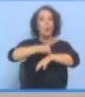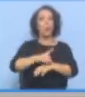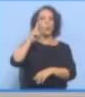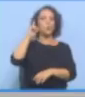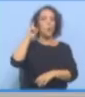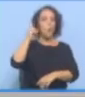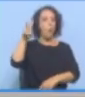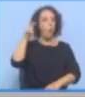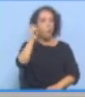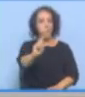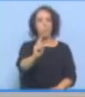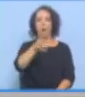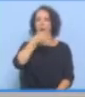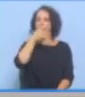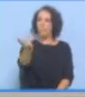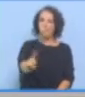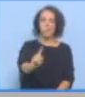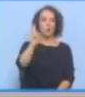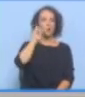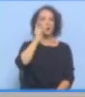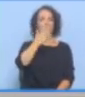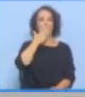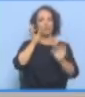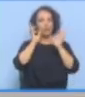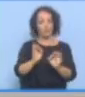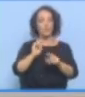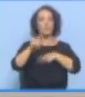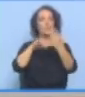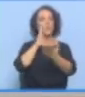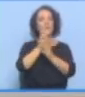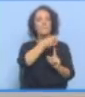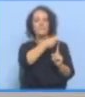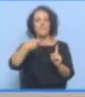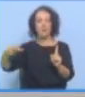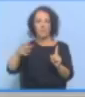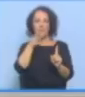Que ele era representativo, aparece na frase final onde se diz que